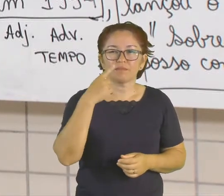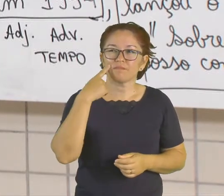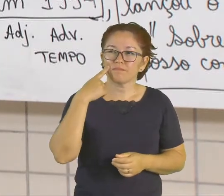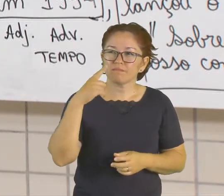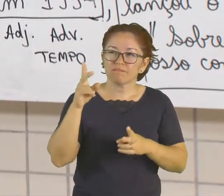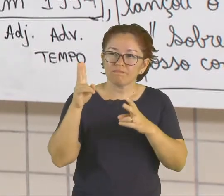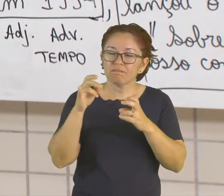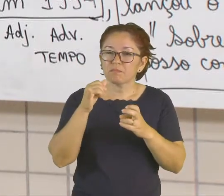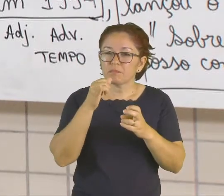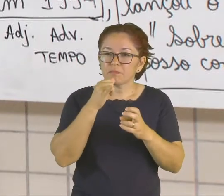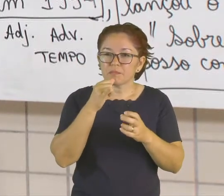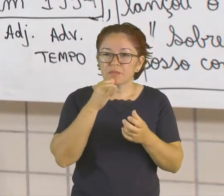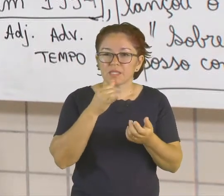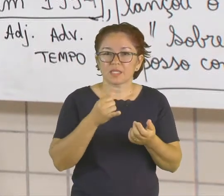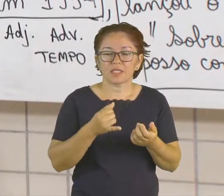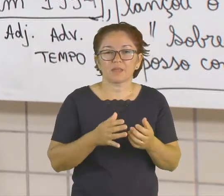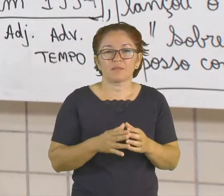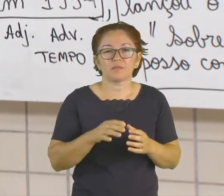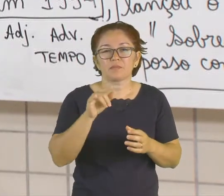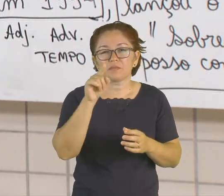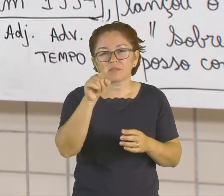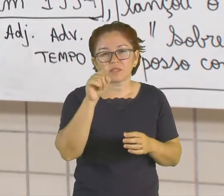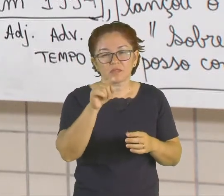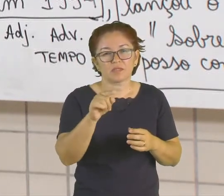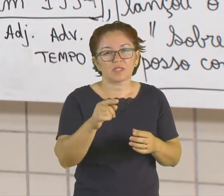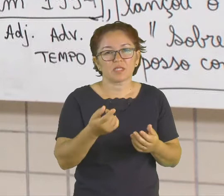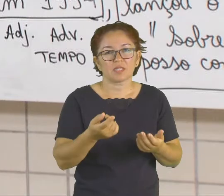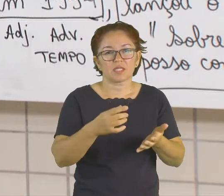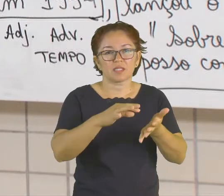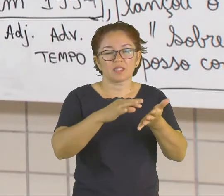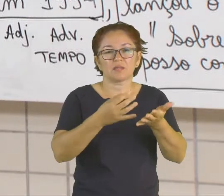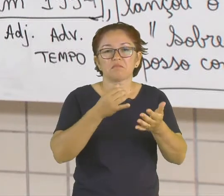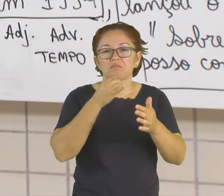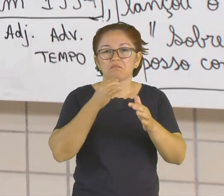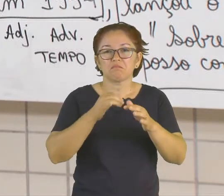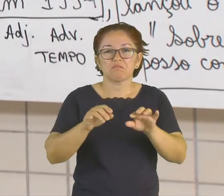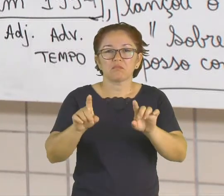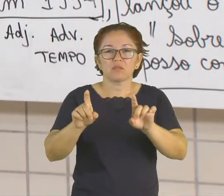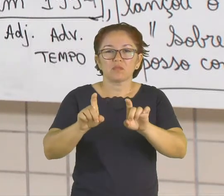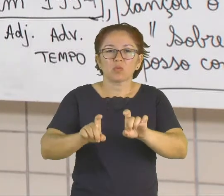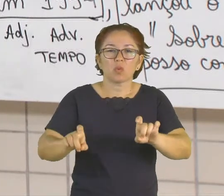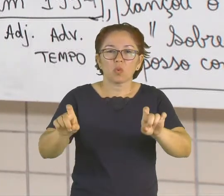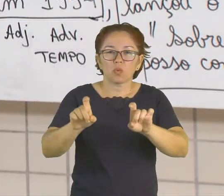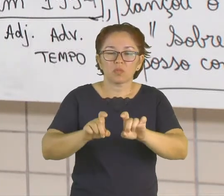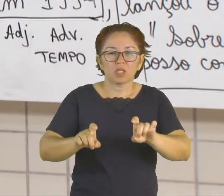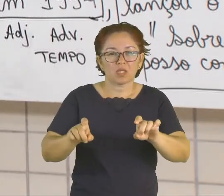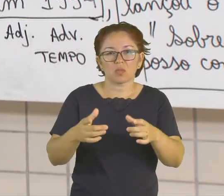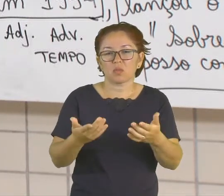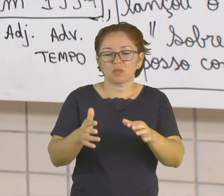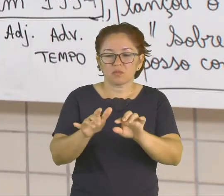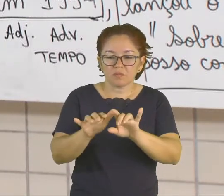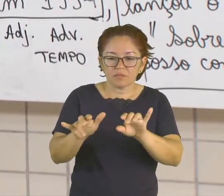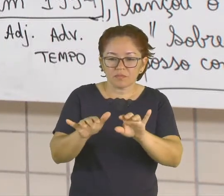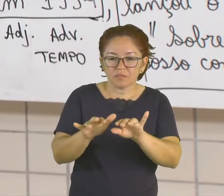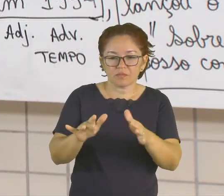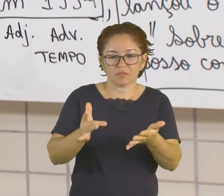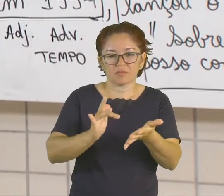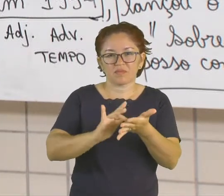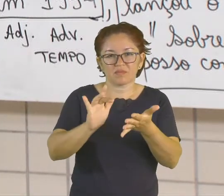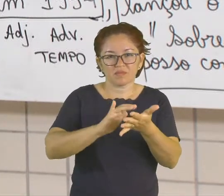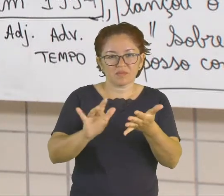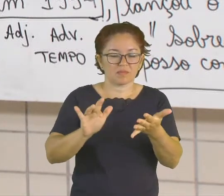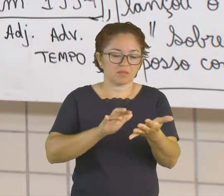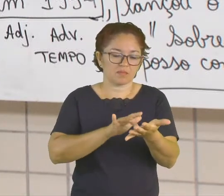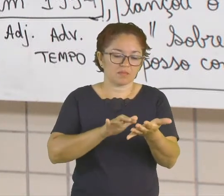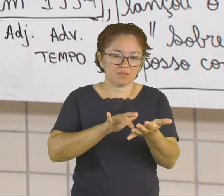Quando vocês forem digitar algum texto, né, lá no computador, no tablet, né, que vocês têm, ou até mesmo no celular, que